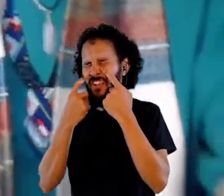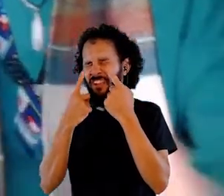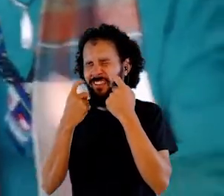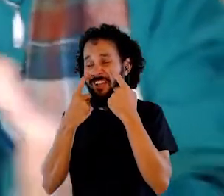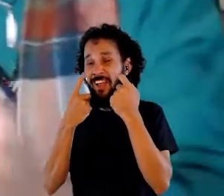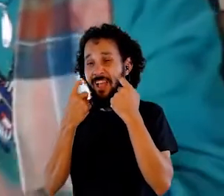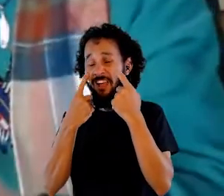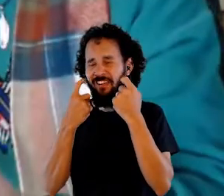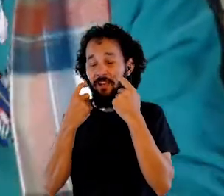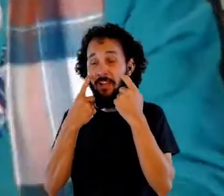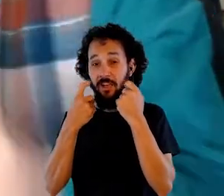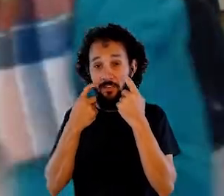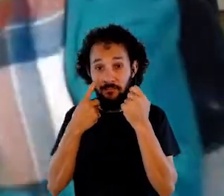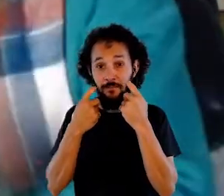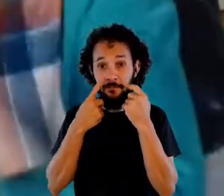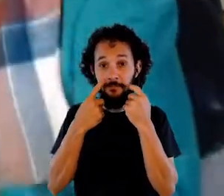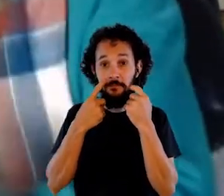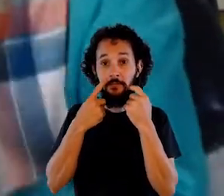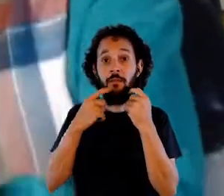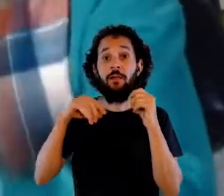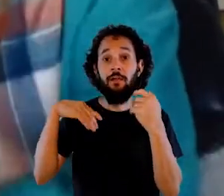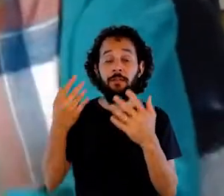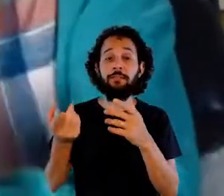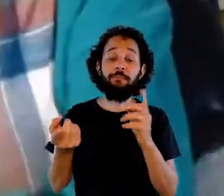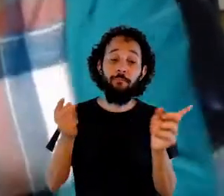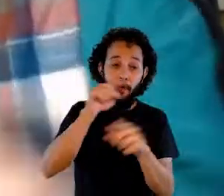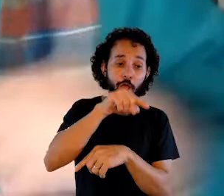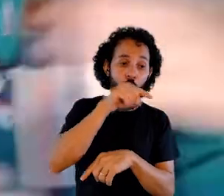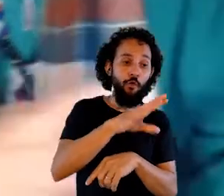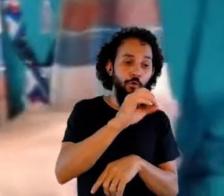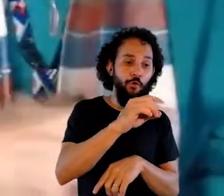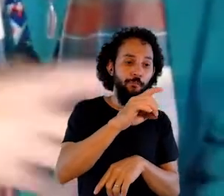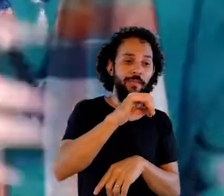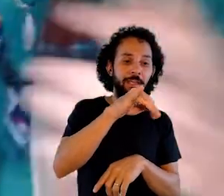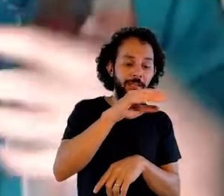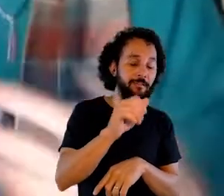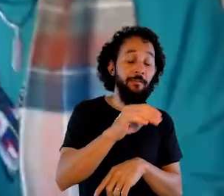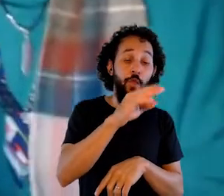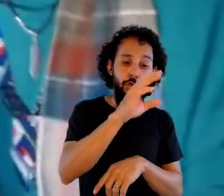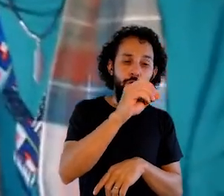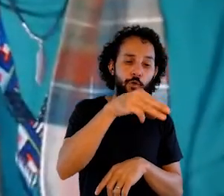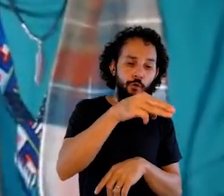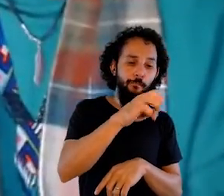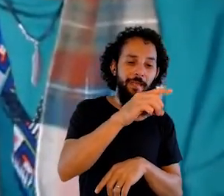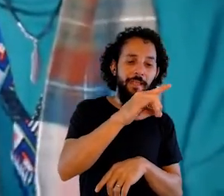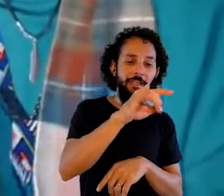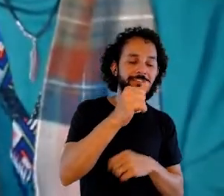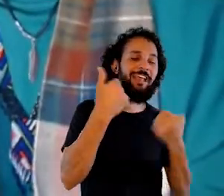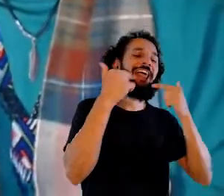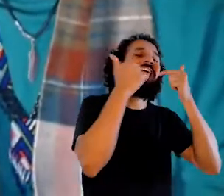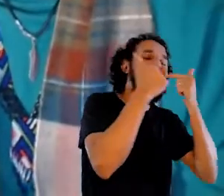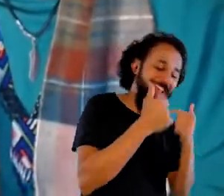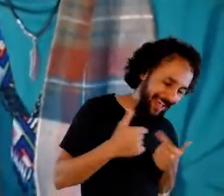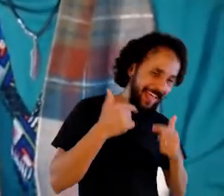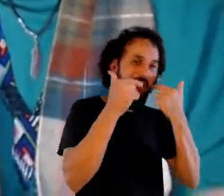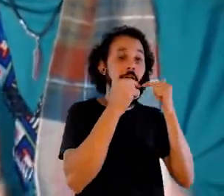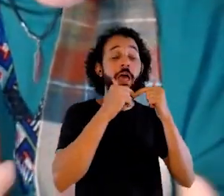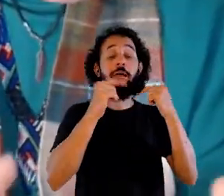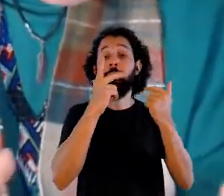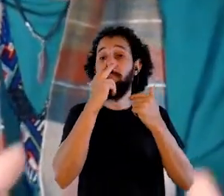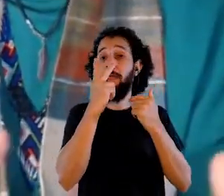Daí assistia uma comédia. Daí ria. E assim era uma purificação das emoções mesmo,